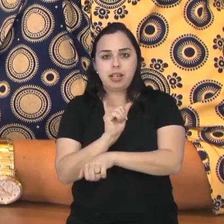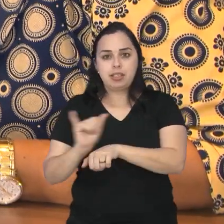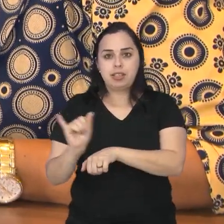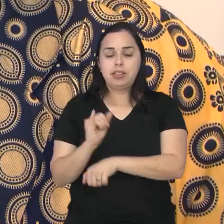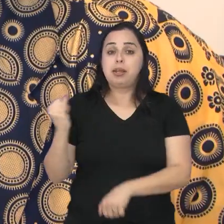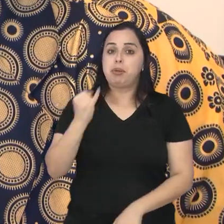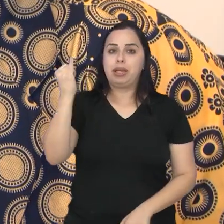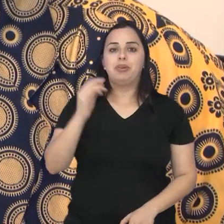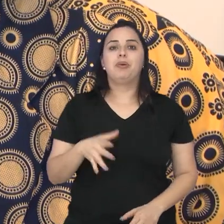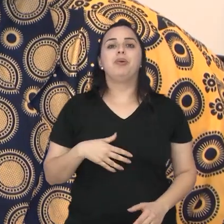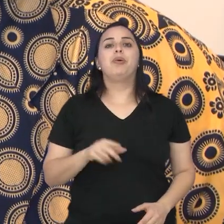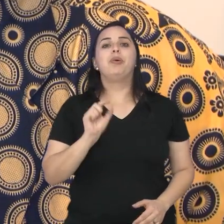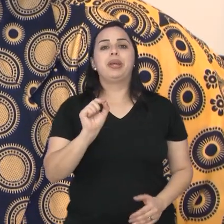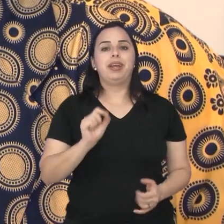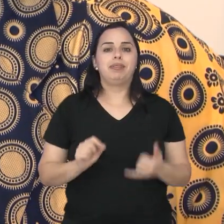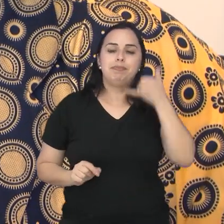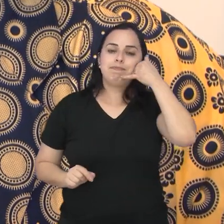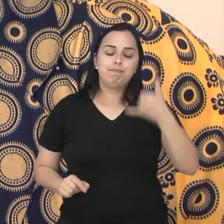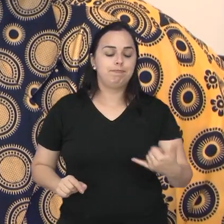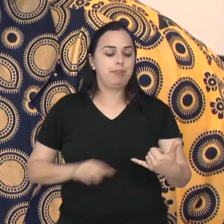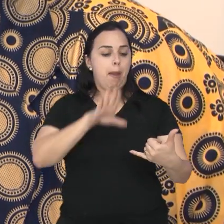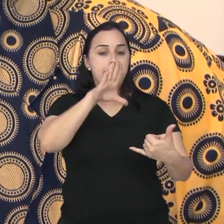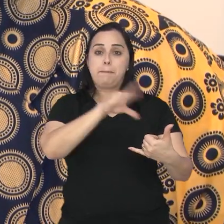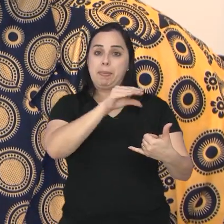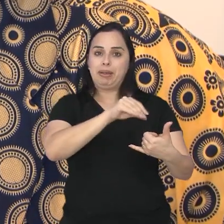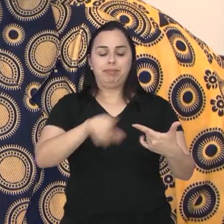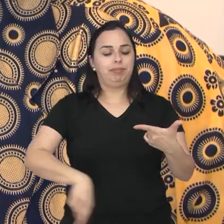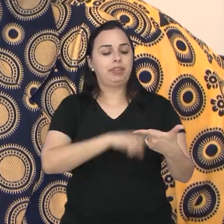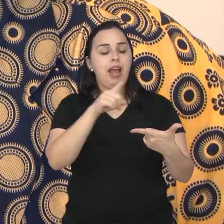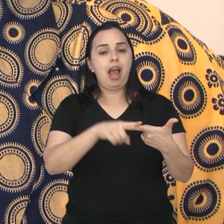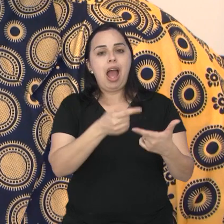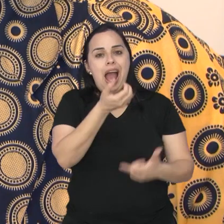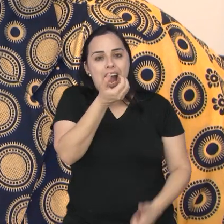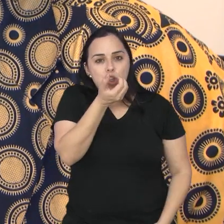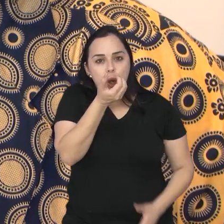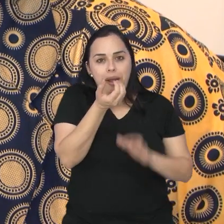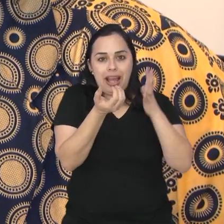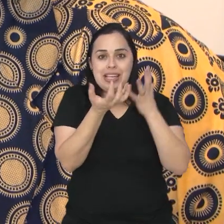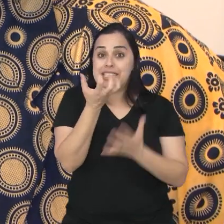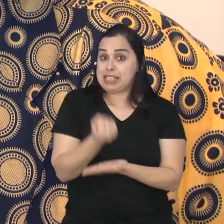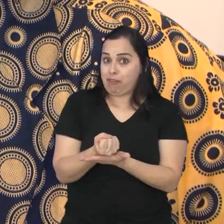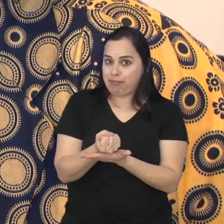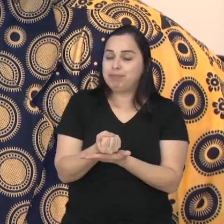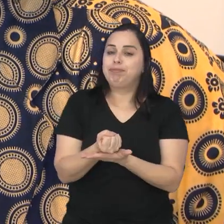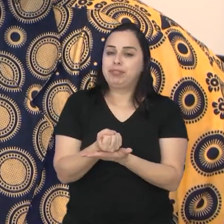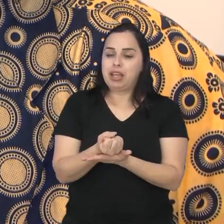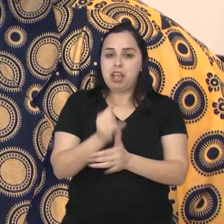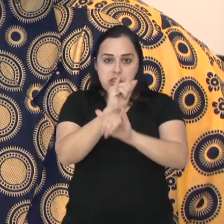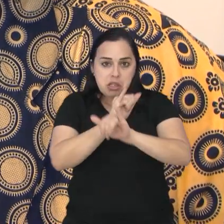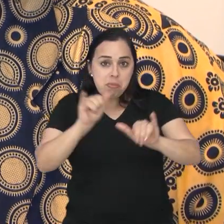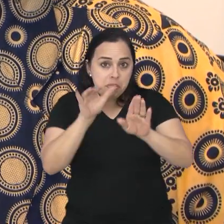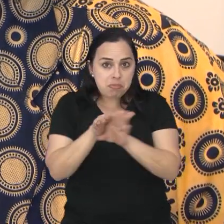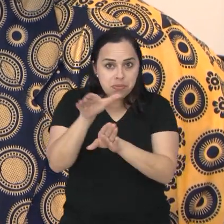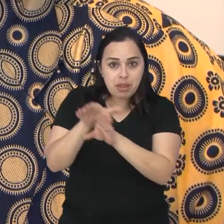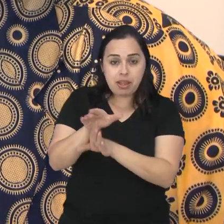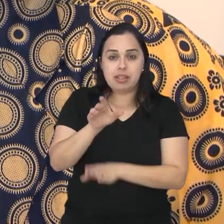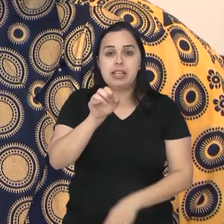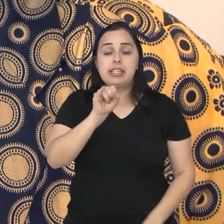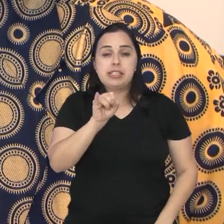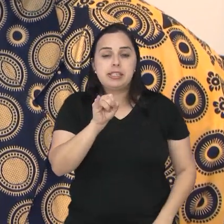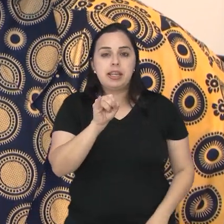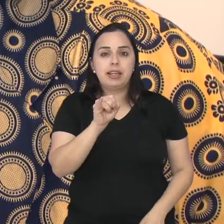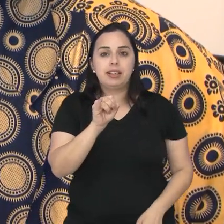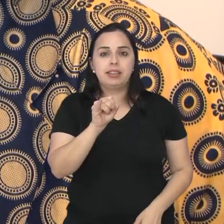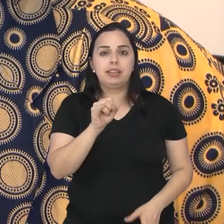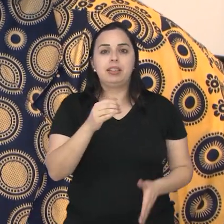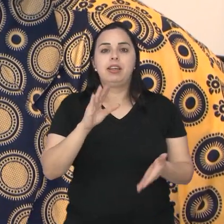importantes printar as telas salvar os áudios né Eu sempre falo muito para as pessoas é procurar